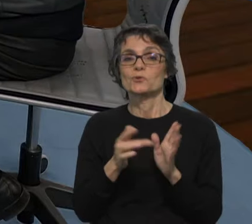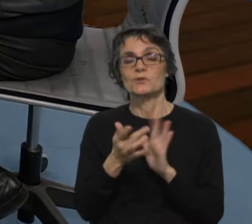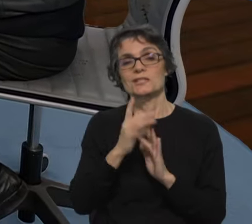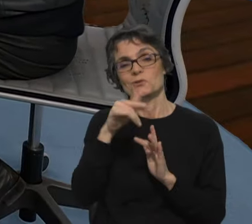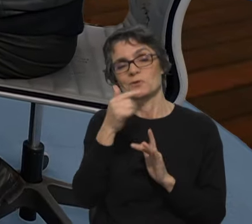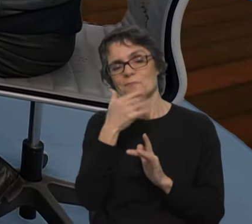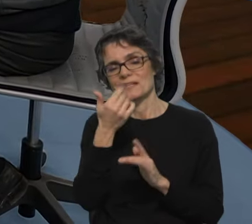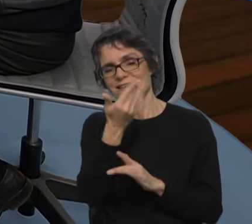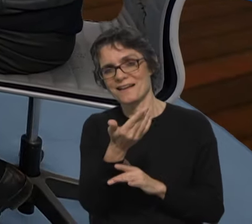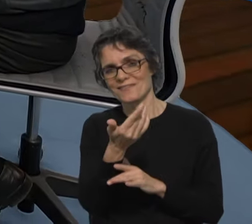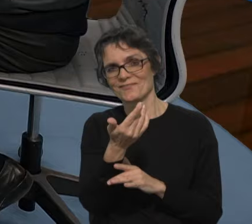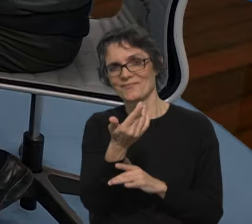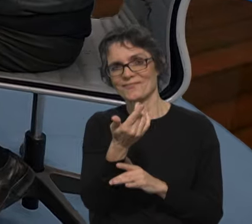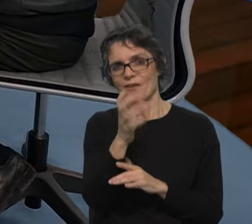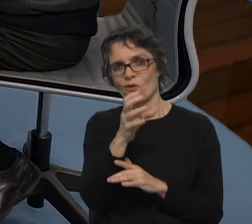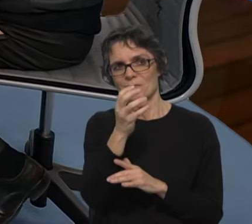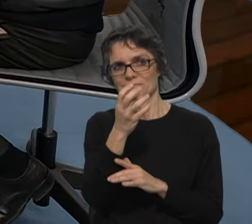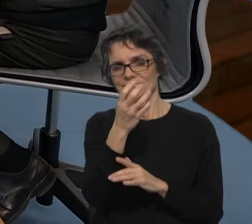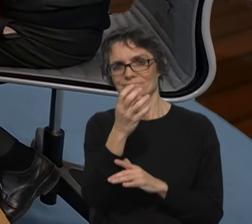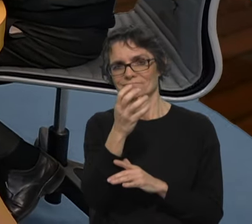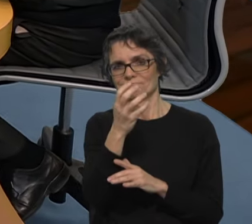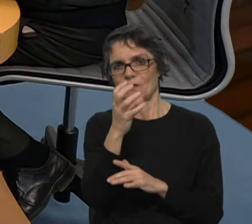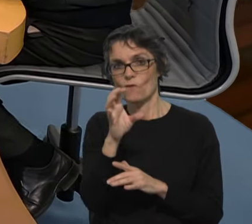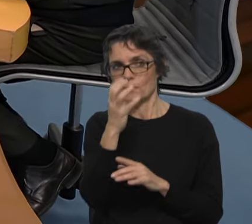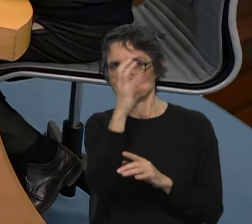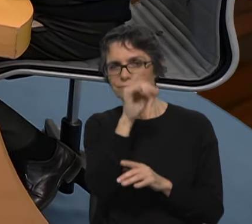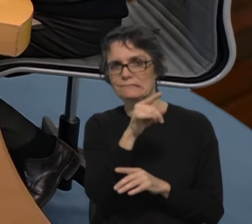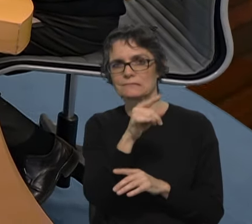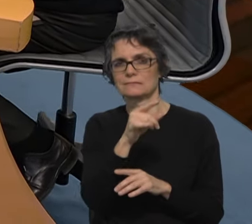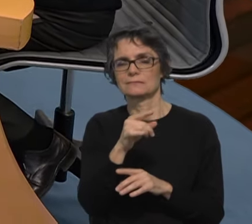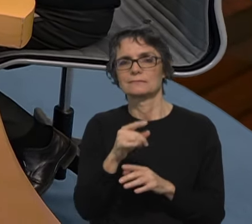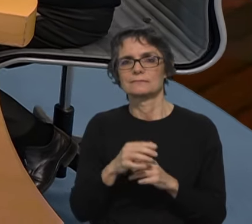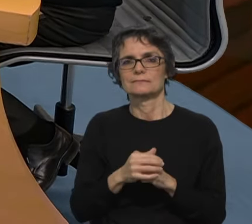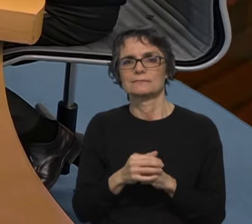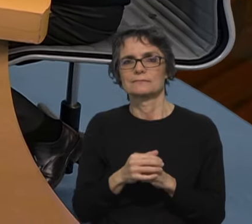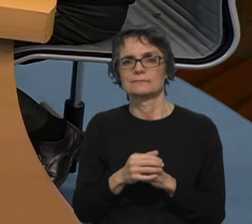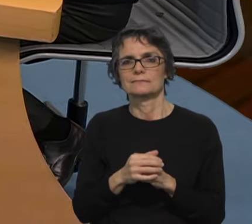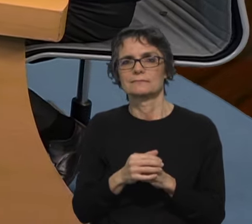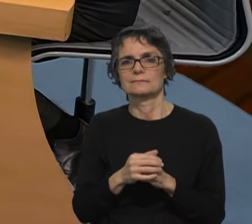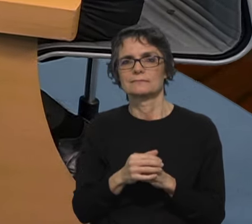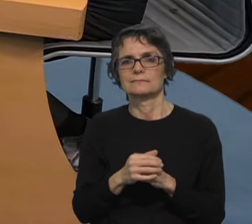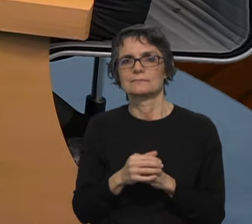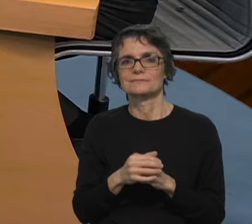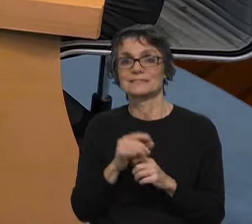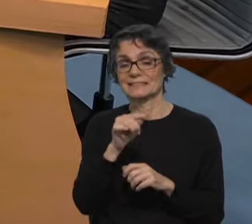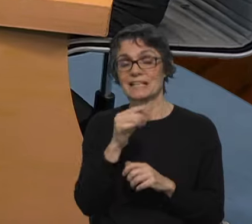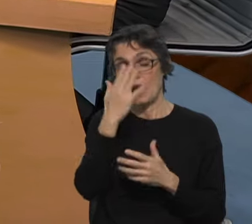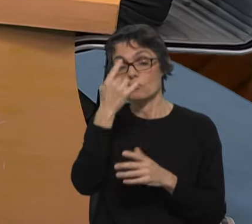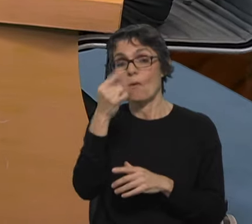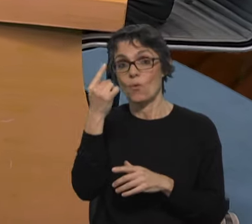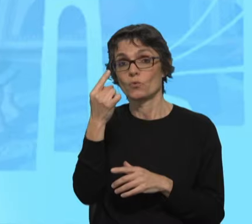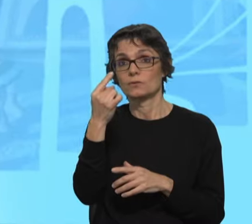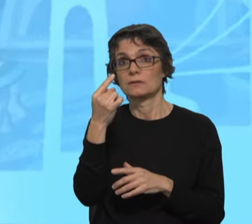beleza que também é nos penso que não não serei um mais sítios onde isso se faça que é o